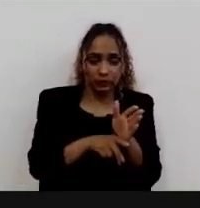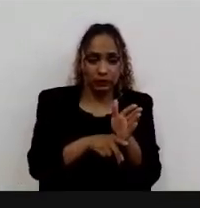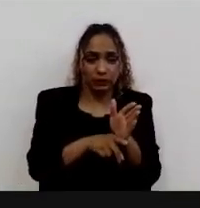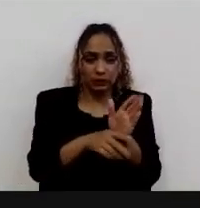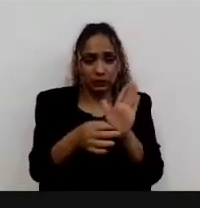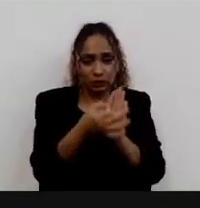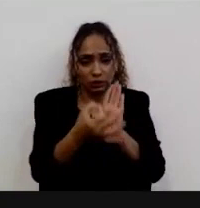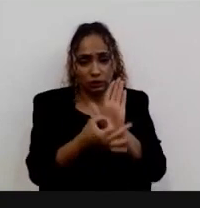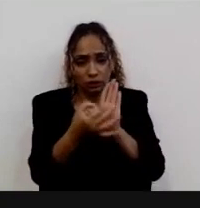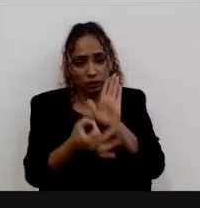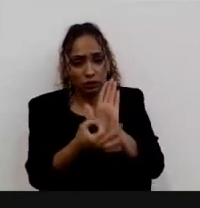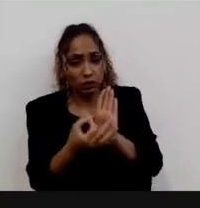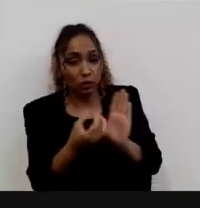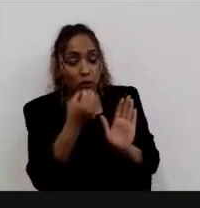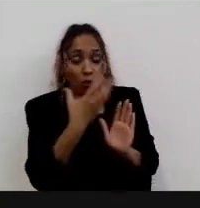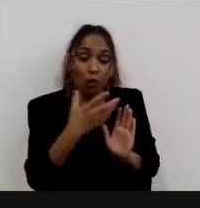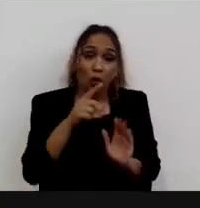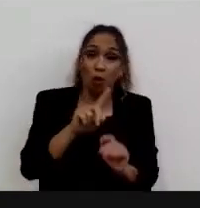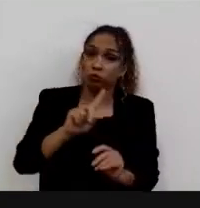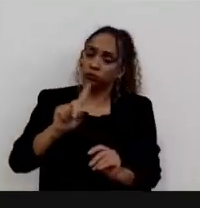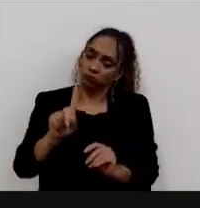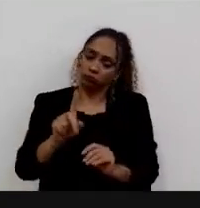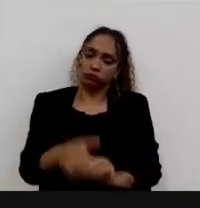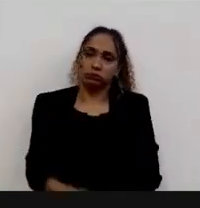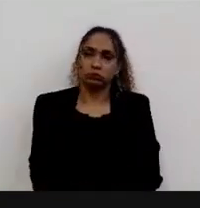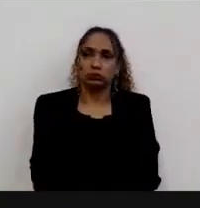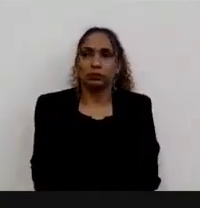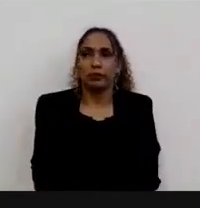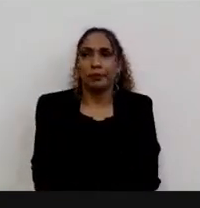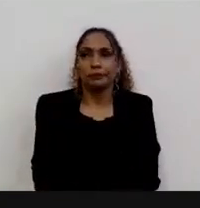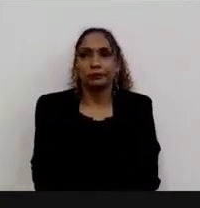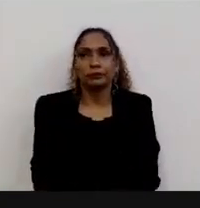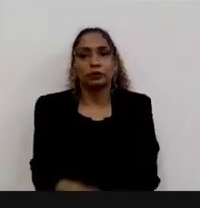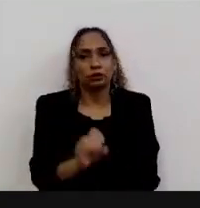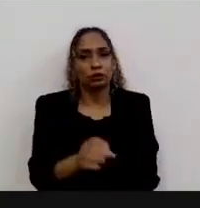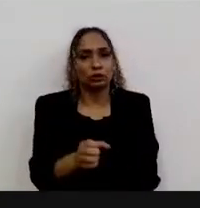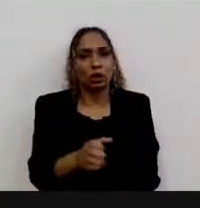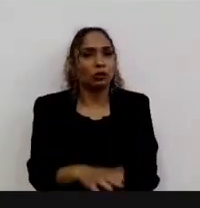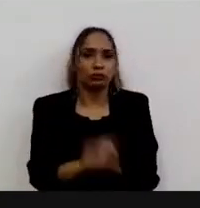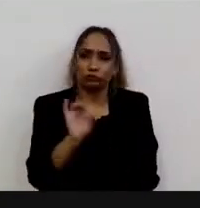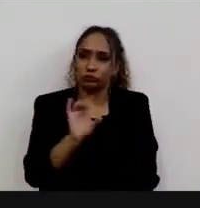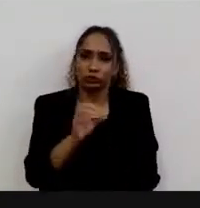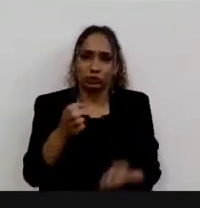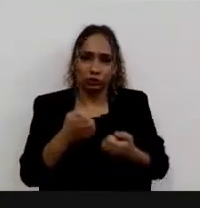sugestões fazem sentido ou não. É isso que eu tinha a dizer,